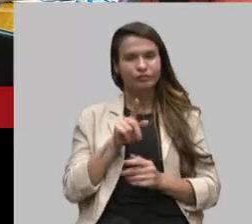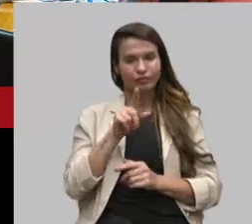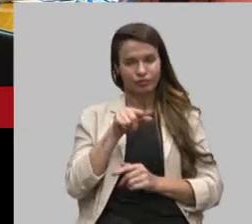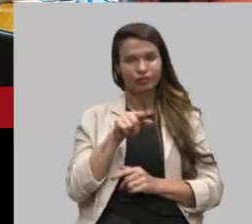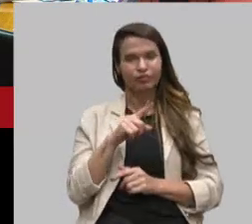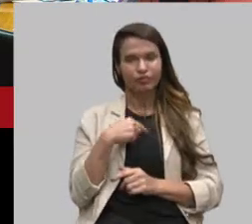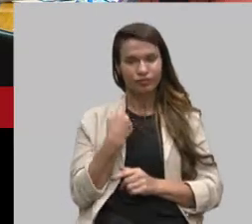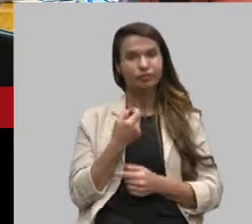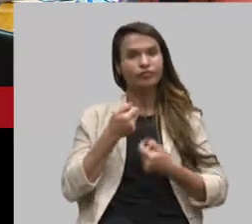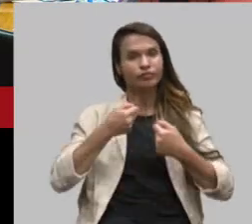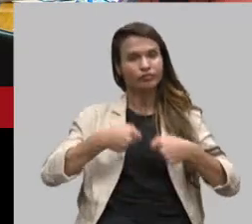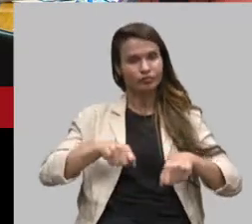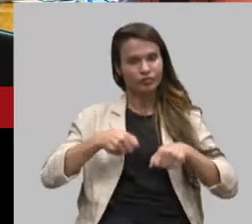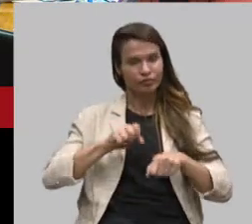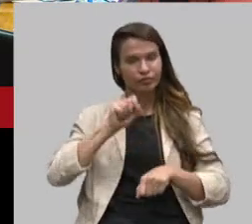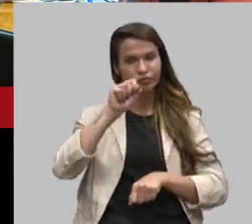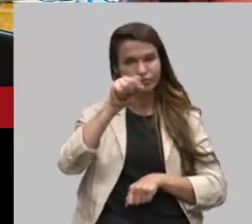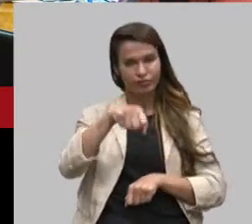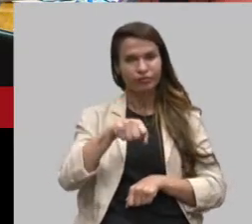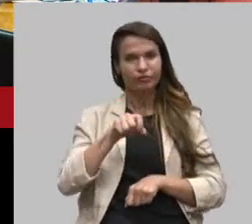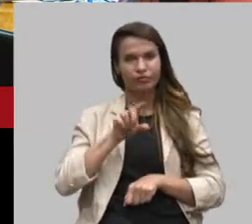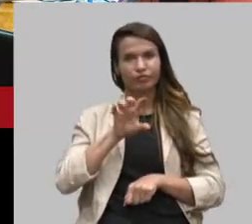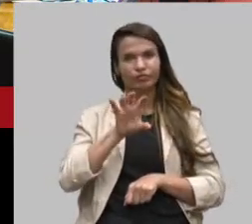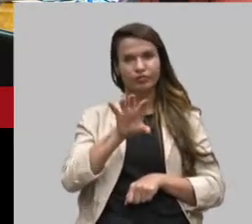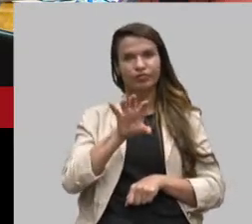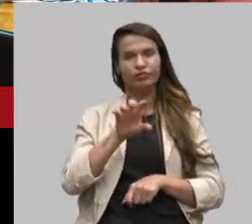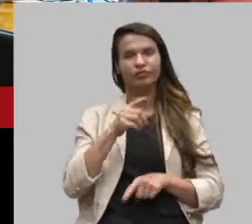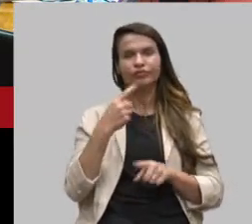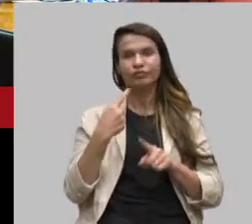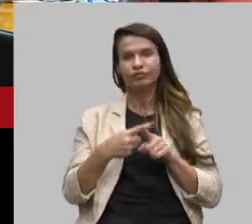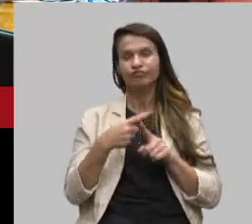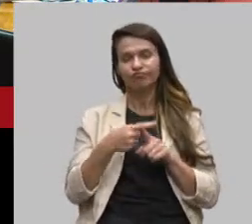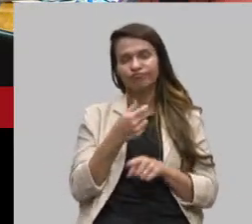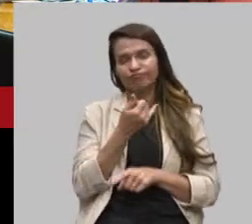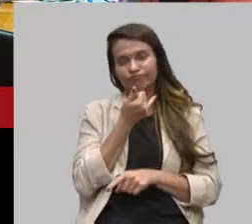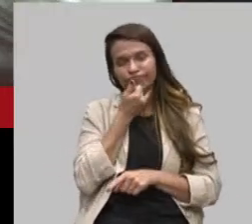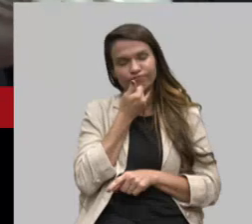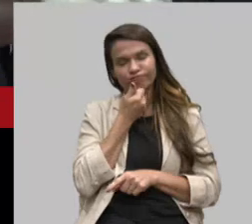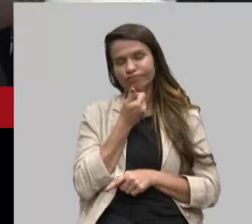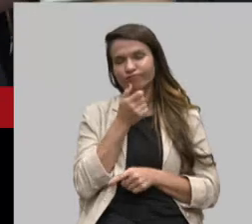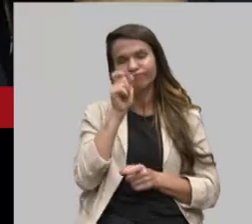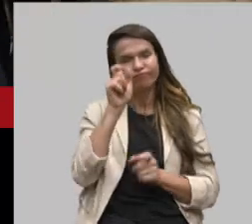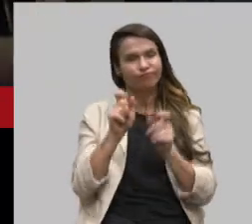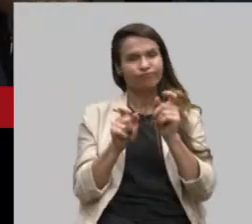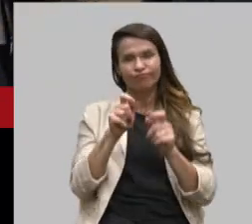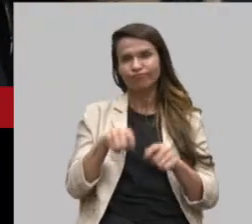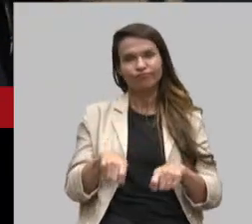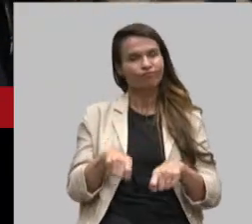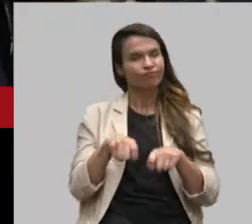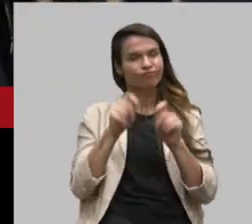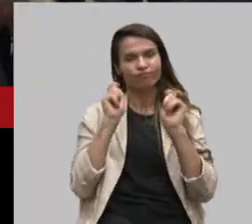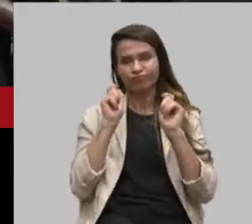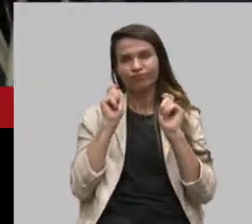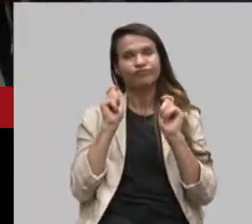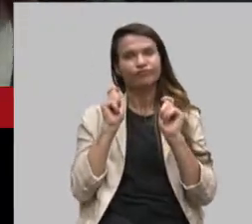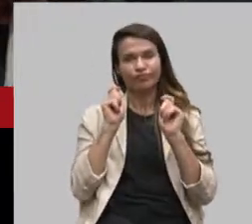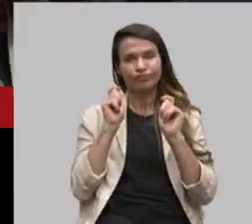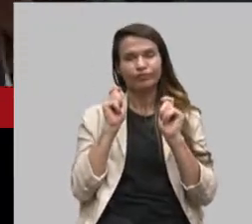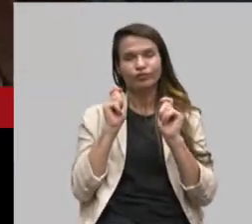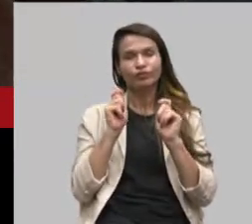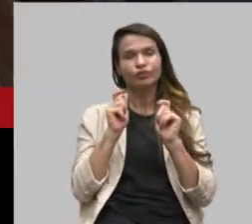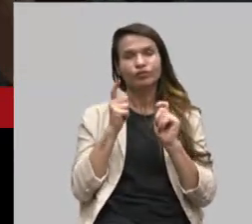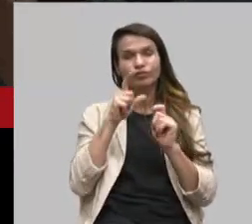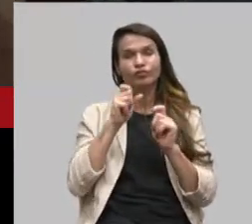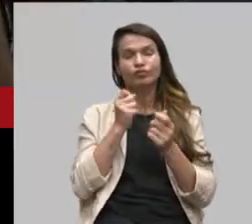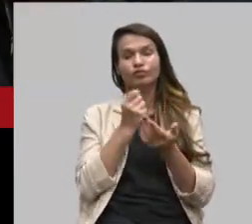necessita é isso aqui porque infelizmente tem gente que não tá tendo condições de poder comprar o seu material